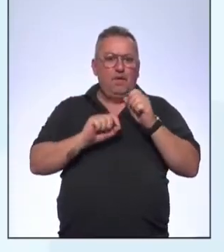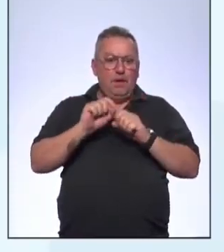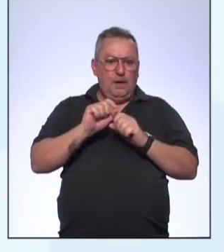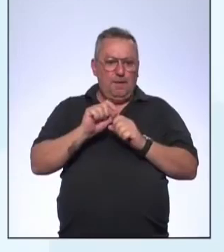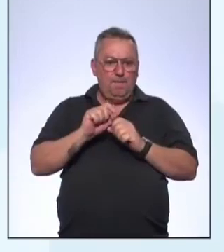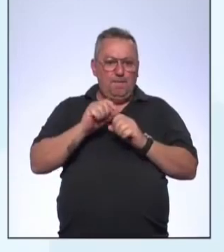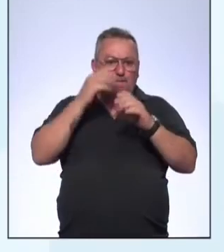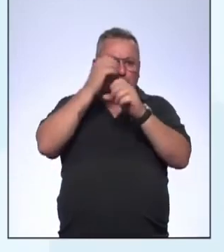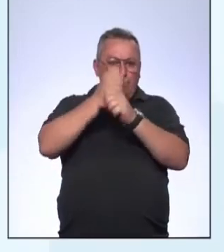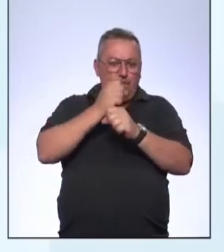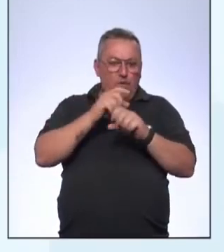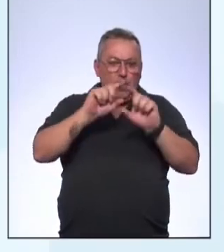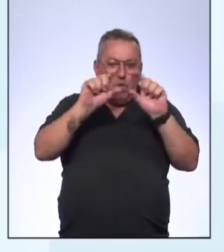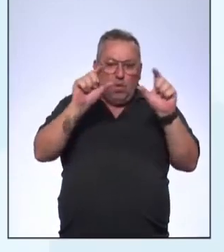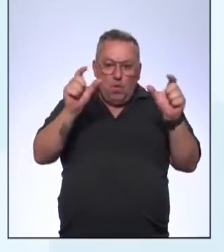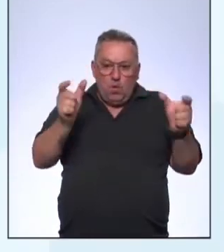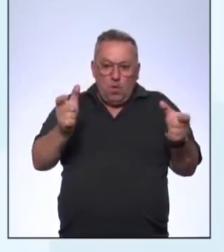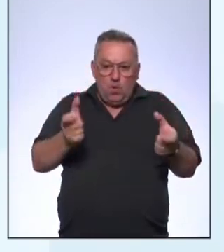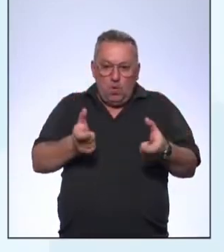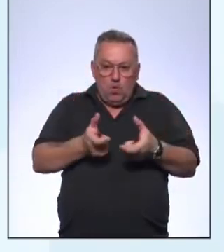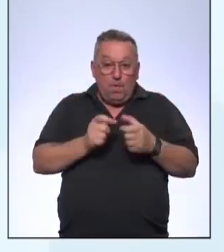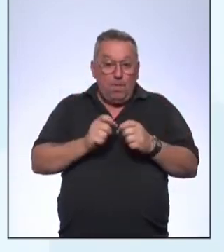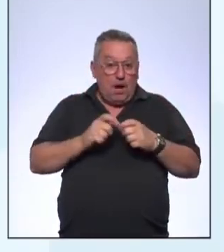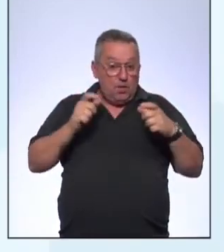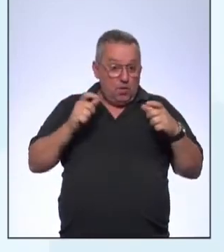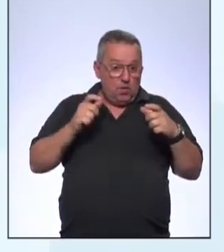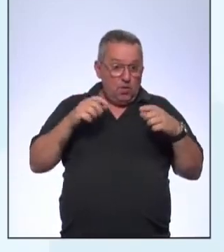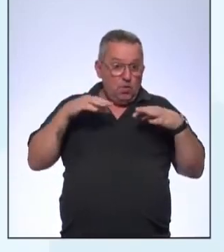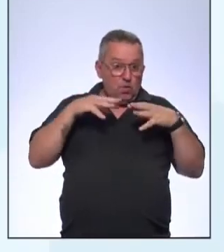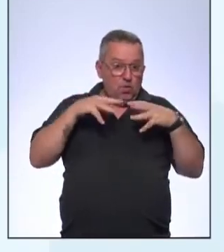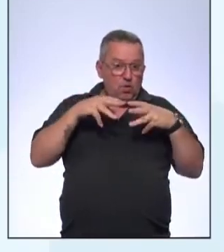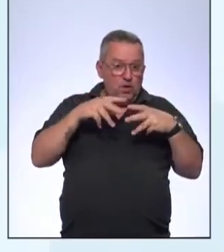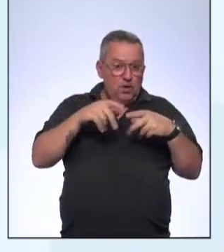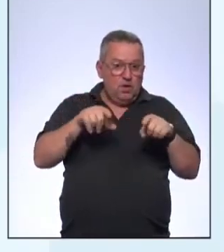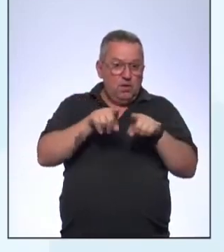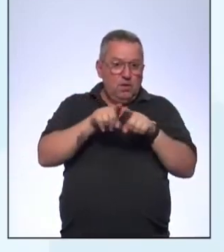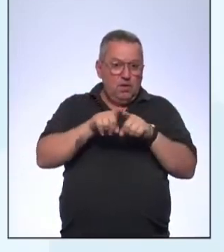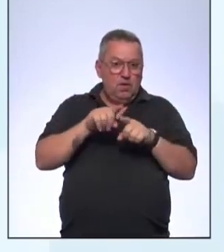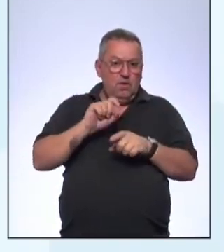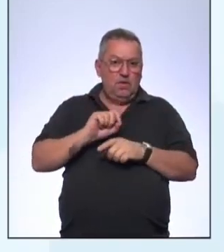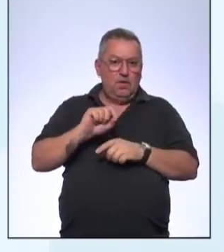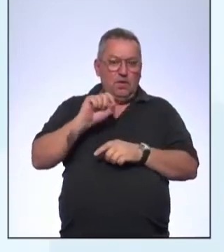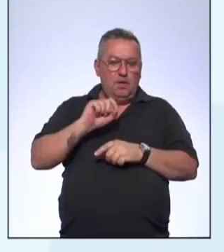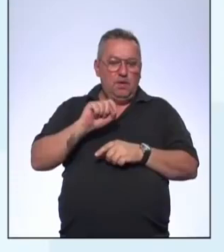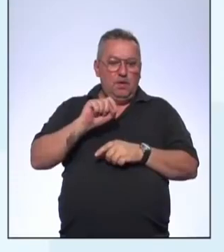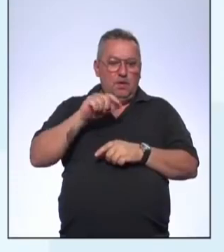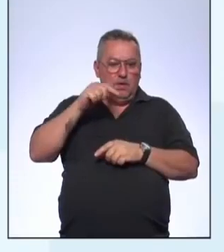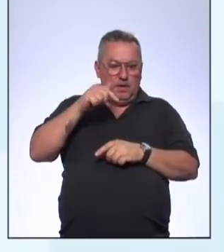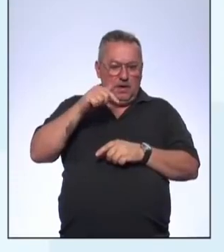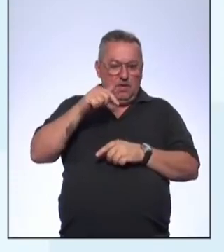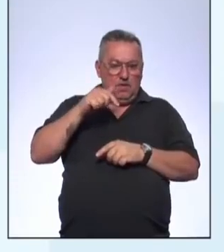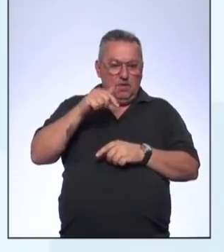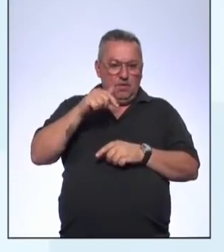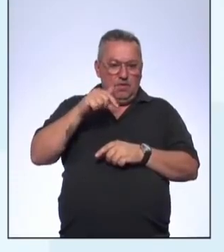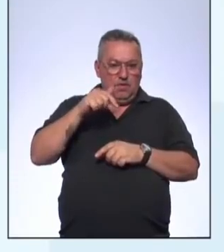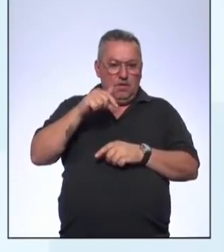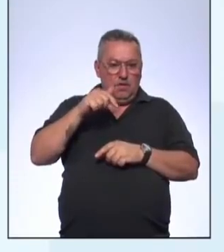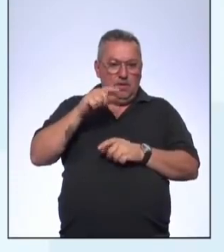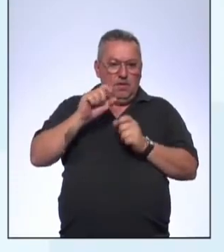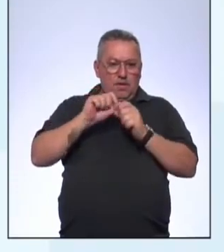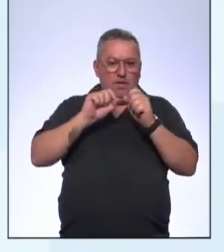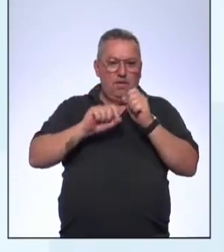primeiro? Calcular a área do maior, ou seja, a área total, que é o 7, que é o raio maior. Então, eu fiz